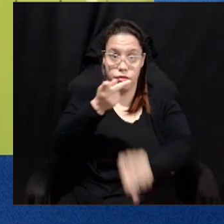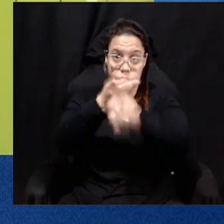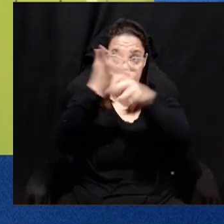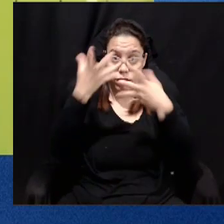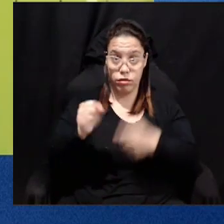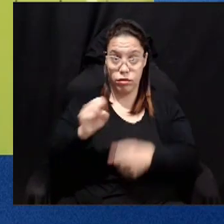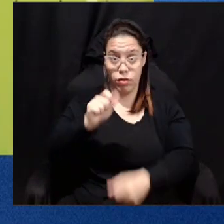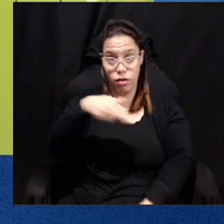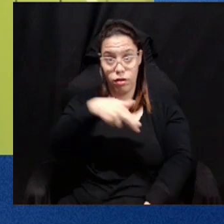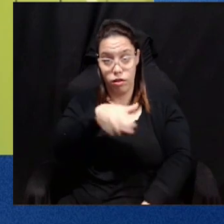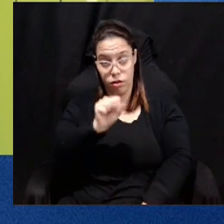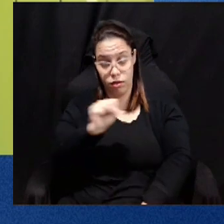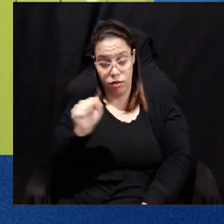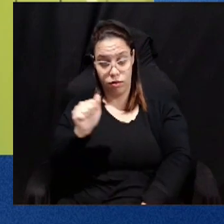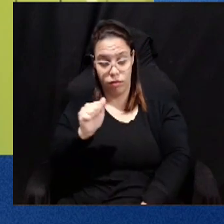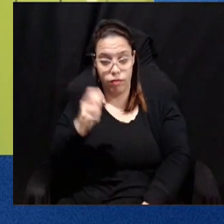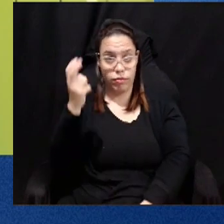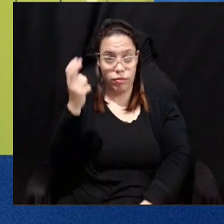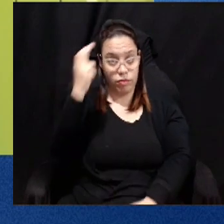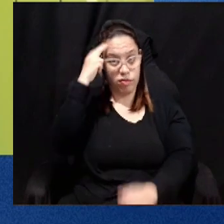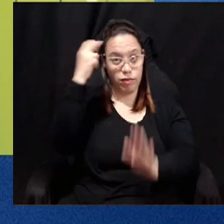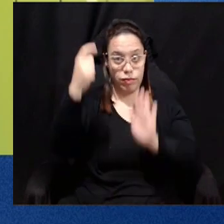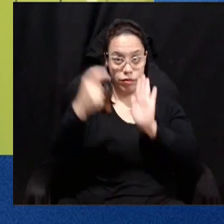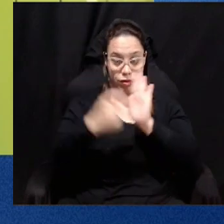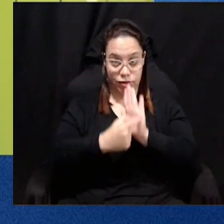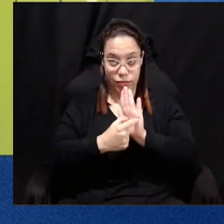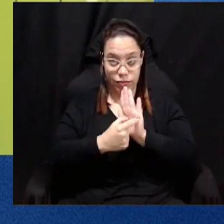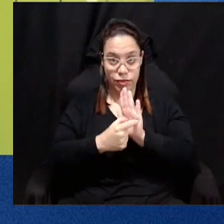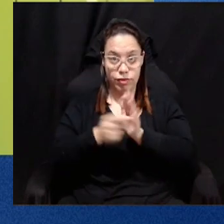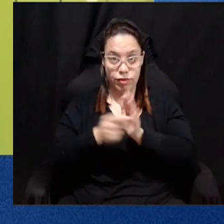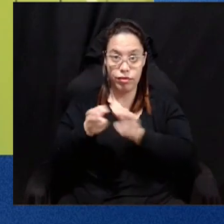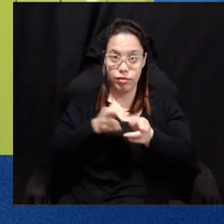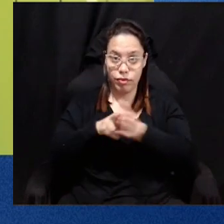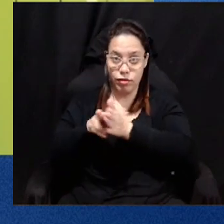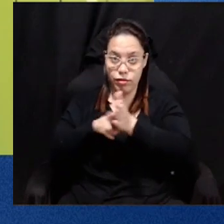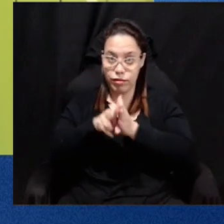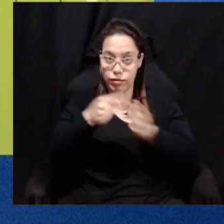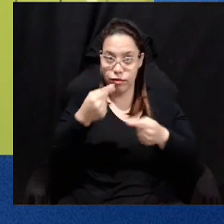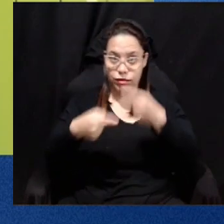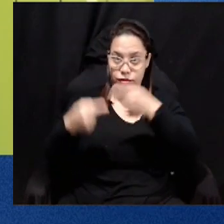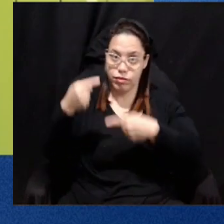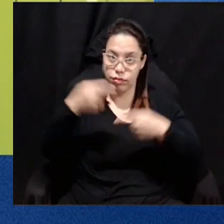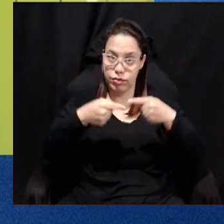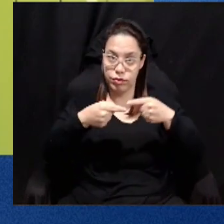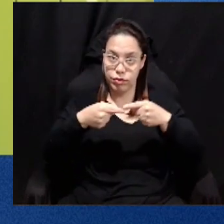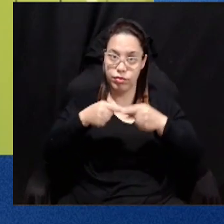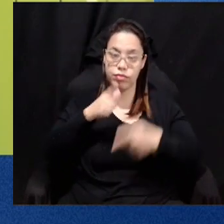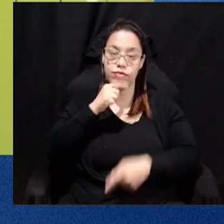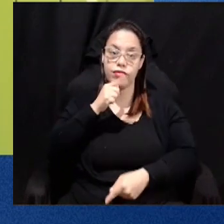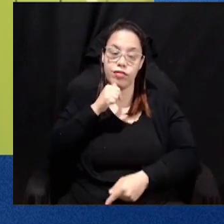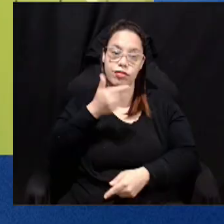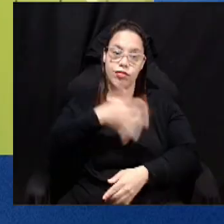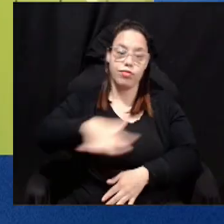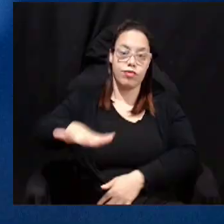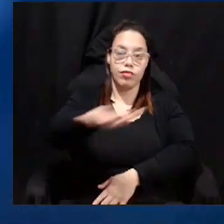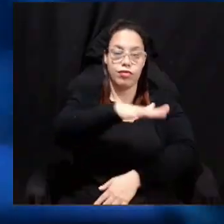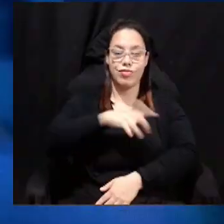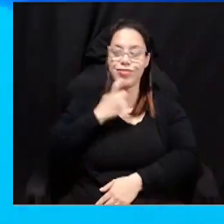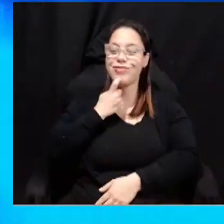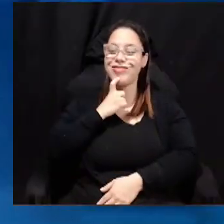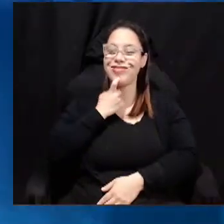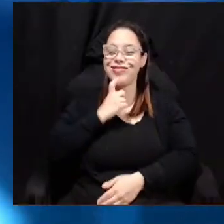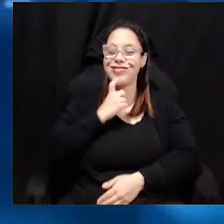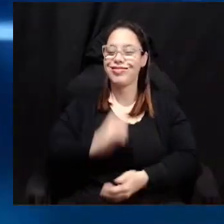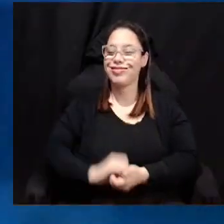pelo uso da inteligência artificial no monitoramento e gerenciamento das redes de água de Campinas.